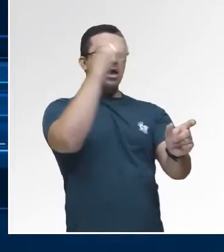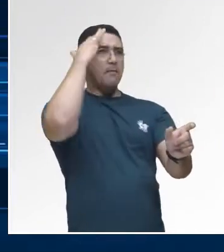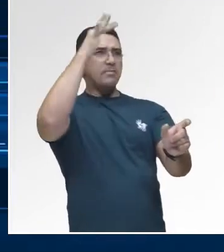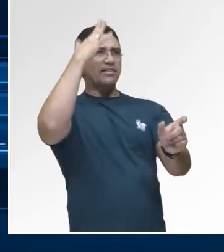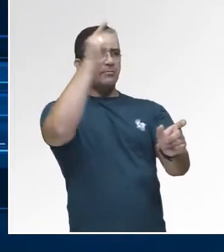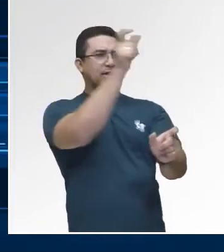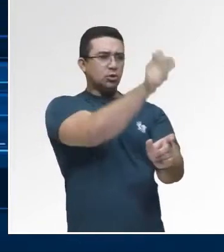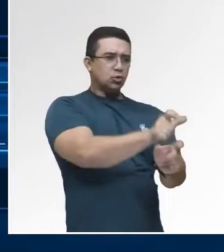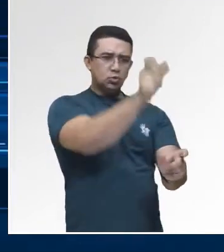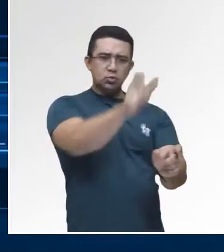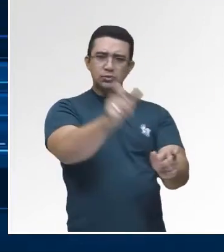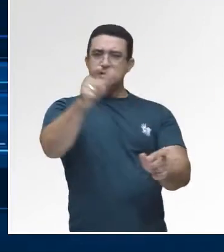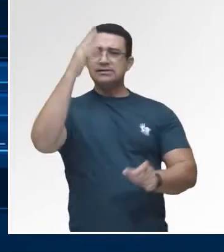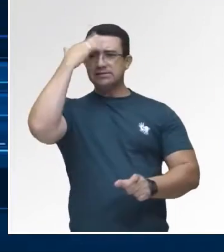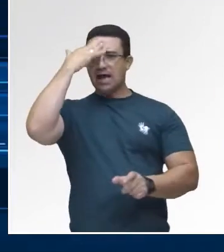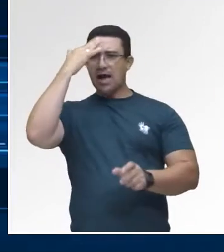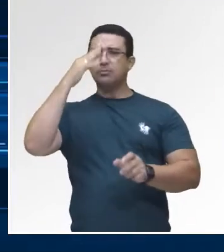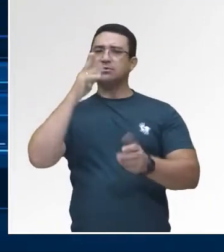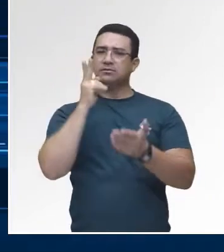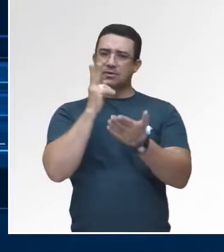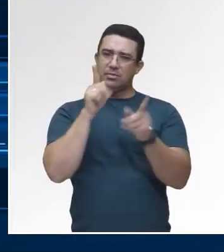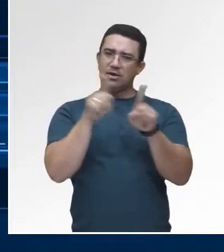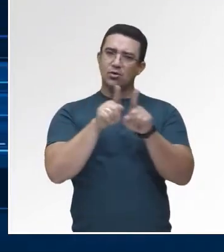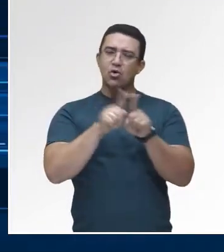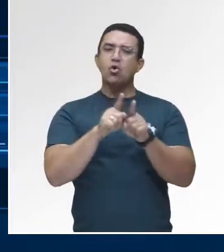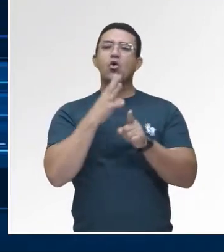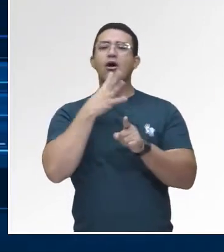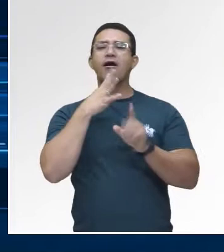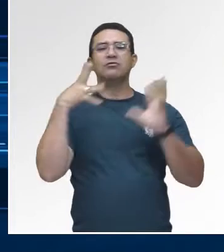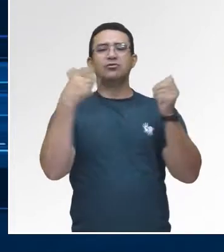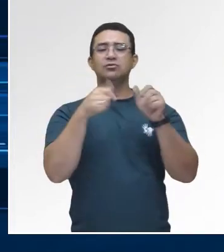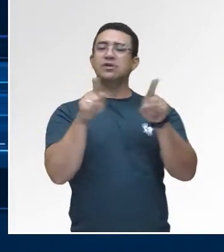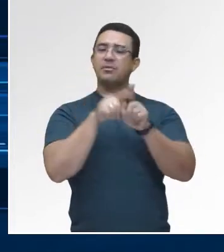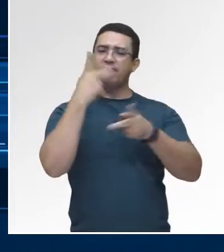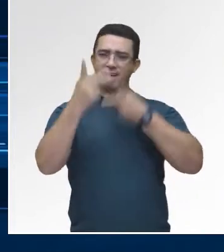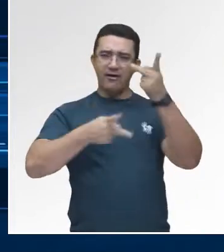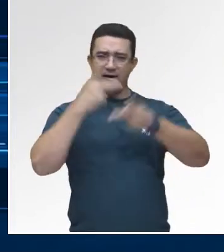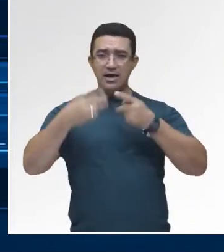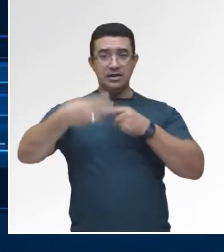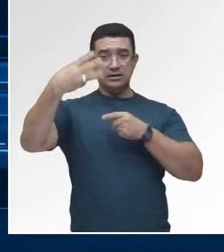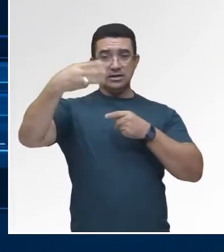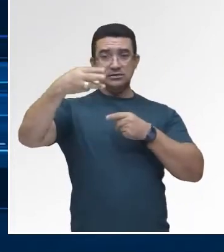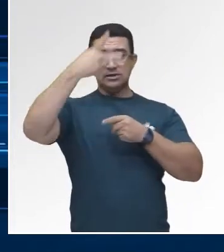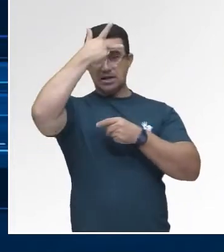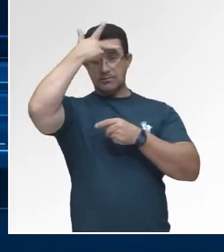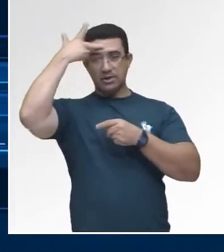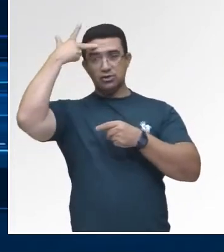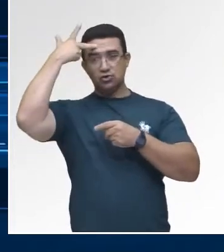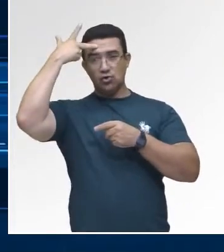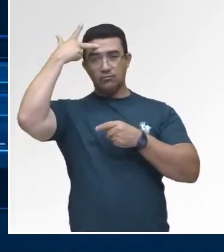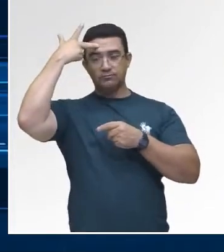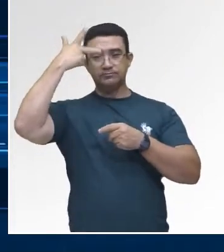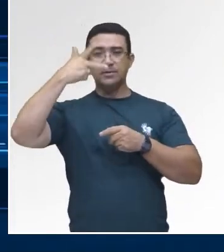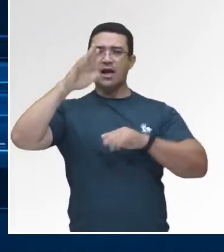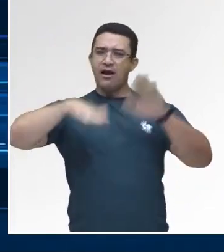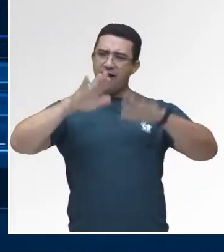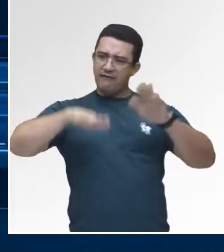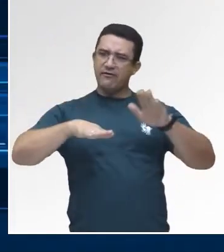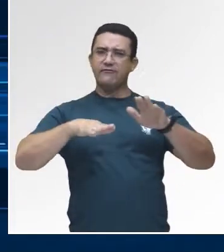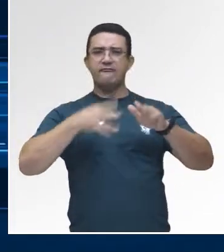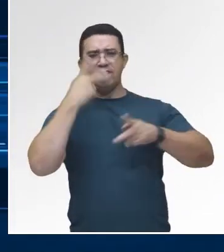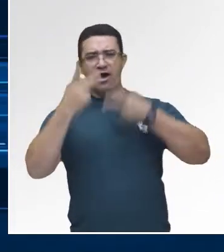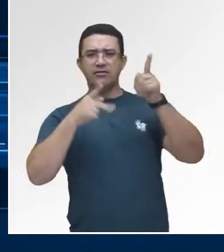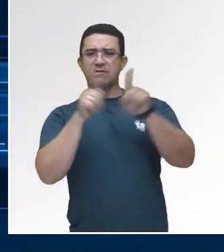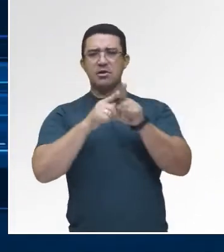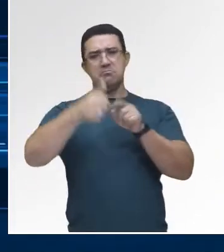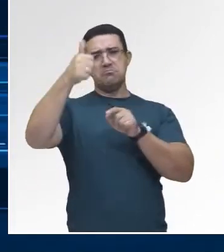na terceira pessoa e, às vezes, permite certas intromissões narrando em primeira pessoa. Ele conhece tudo